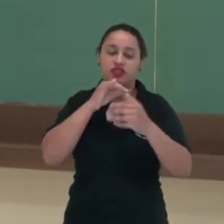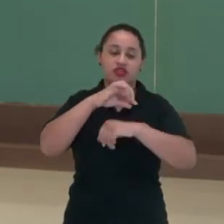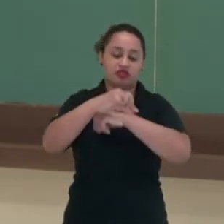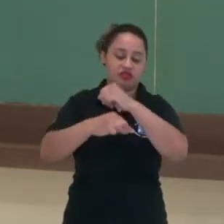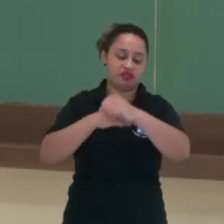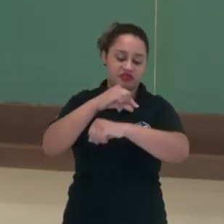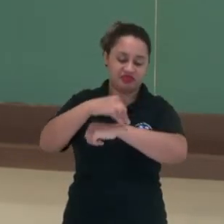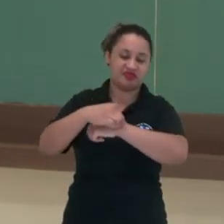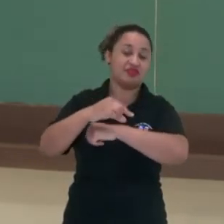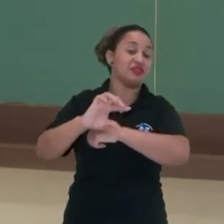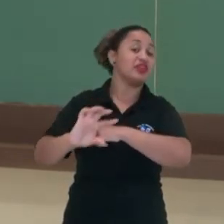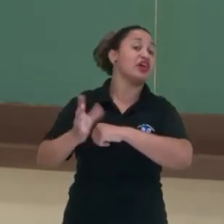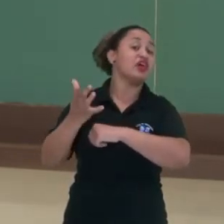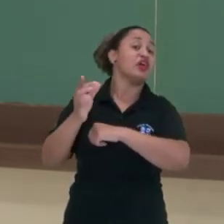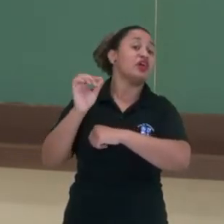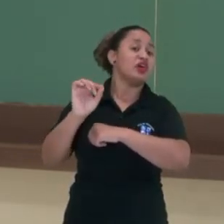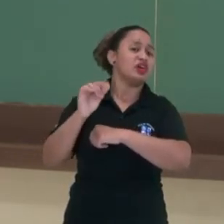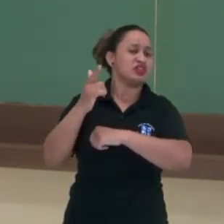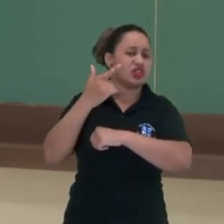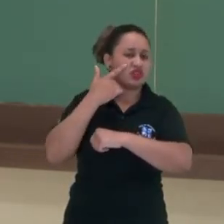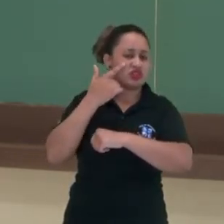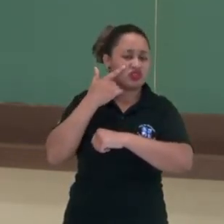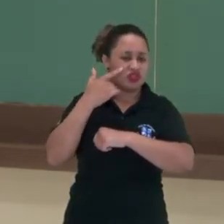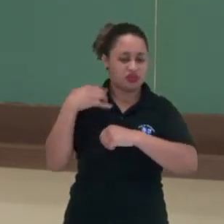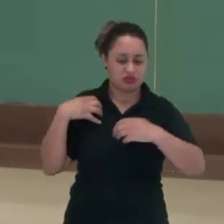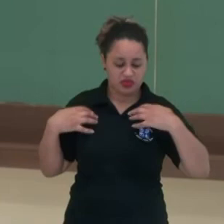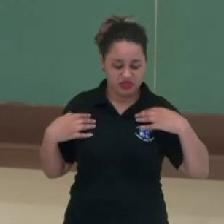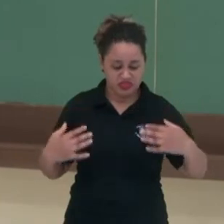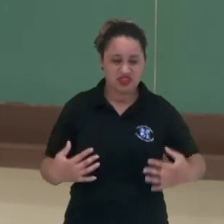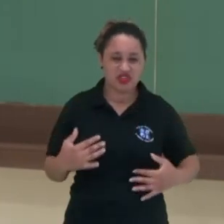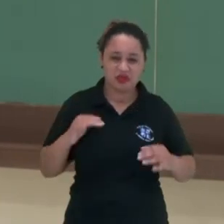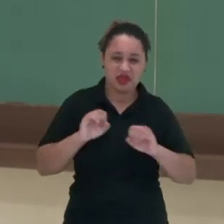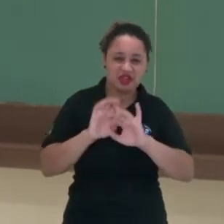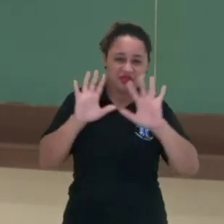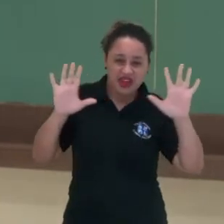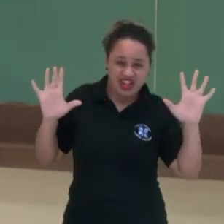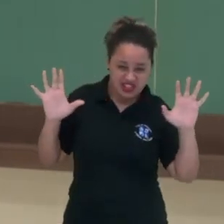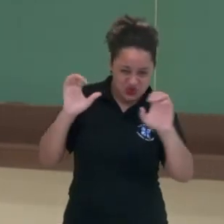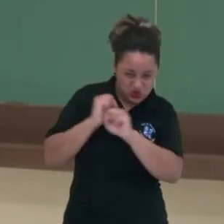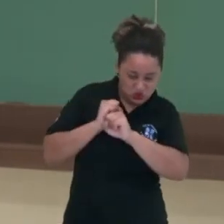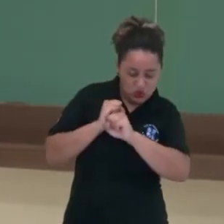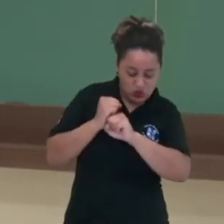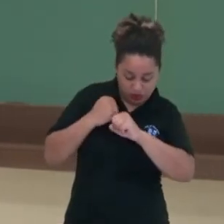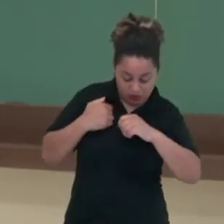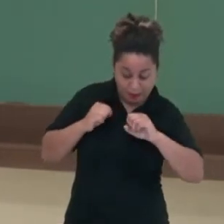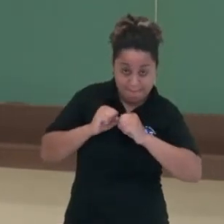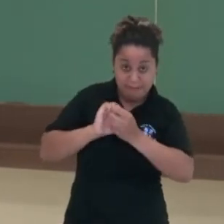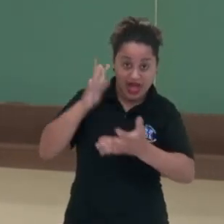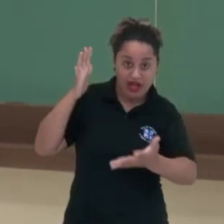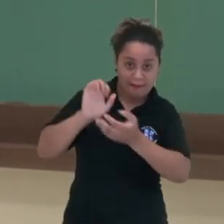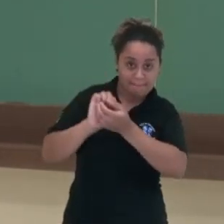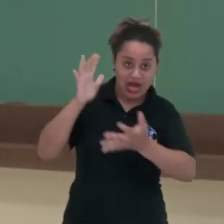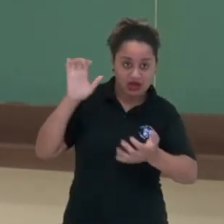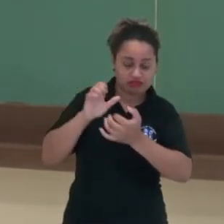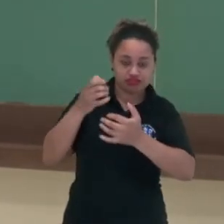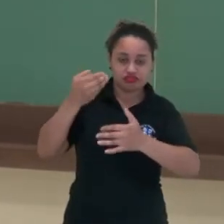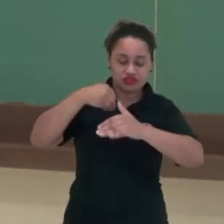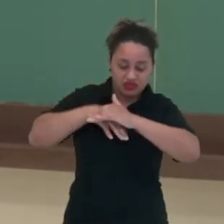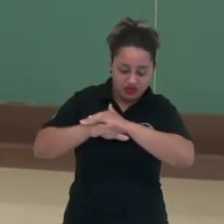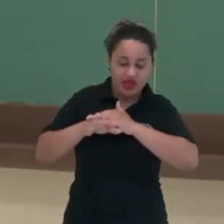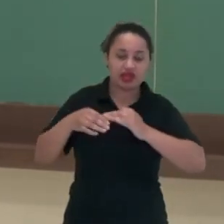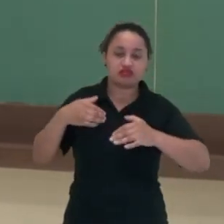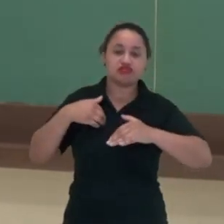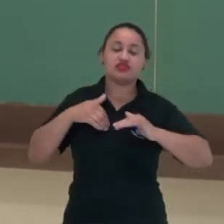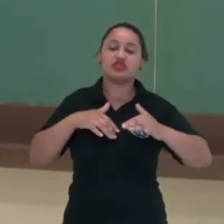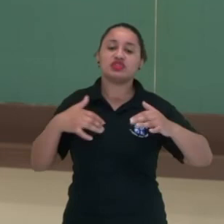pulseiras de LED. O que acontece? Ou já viram aqueles pijamas que brilham no escuro? Eles captam a energia solar, armazena e